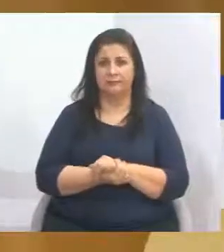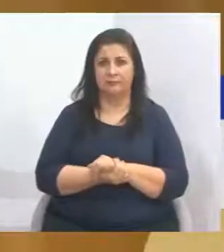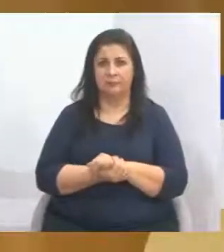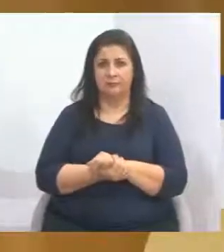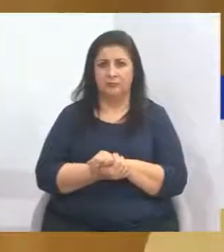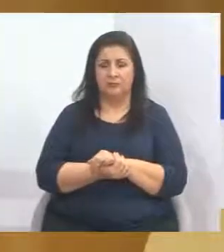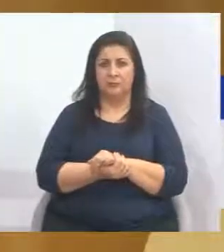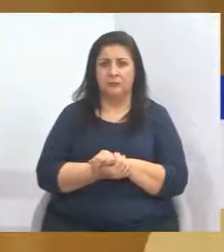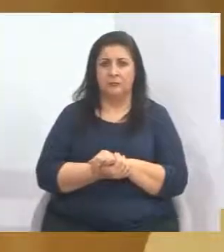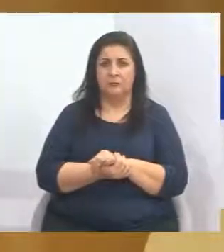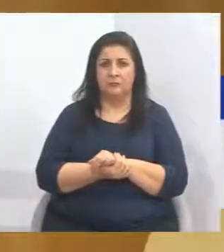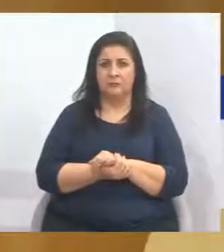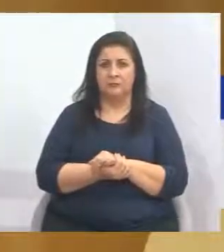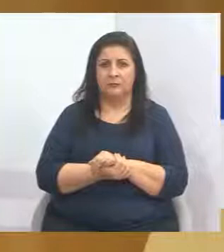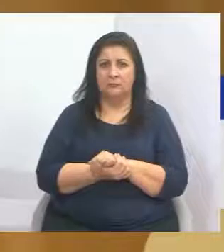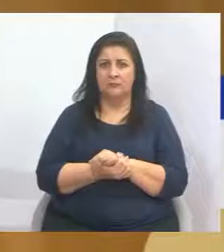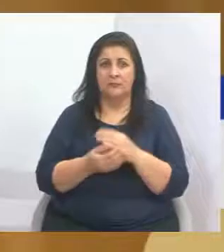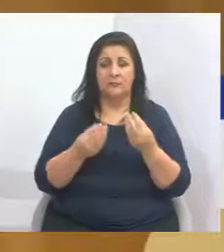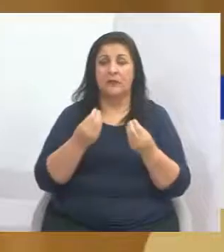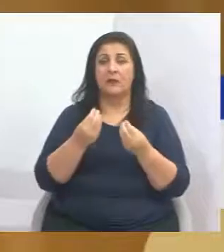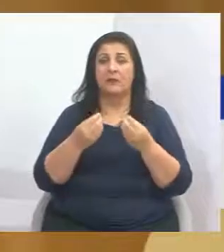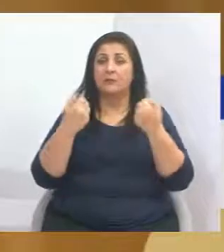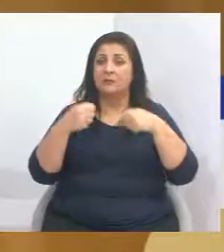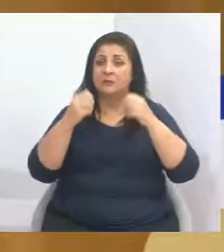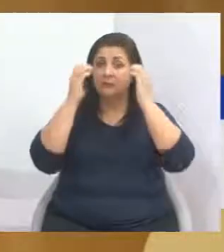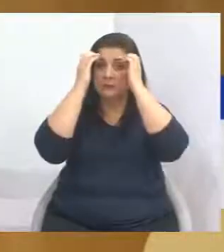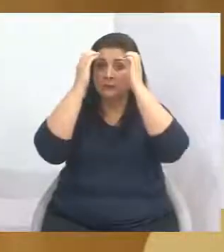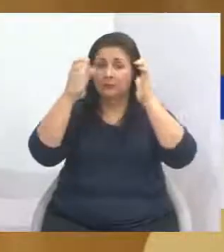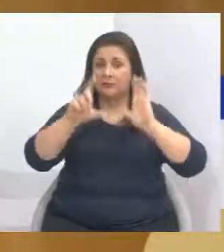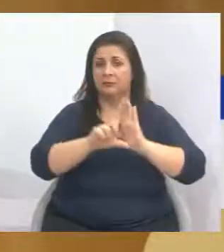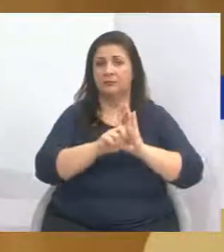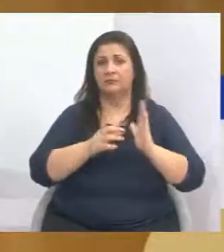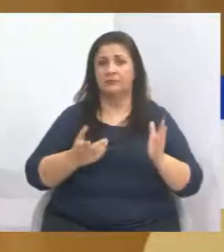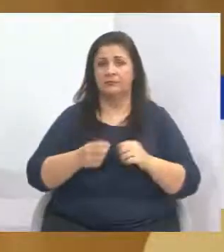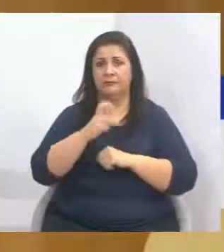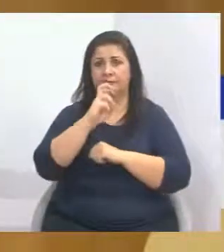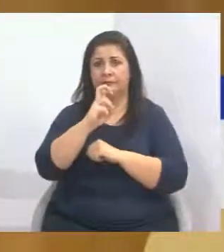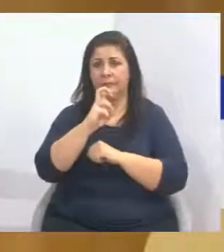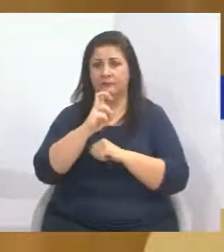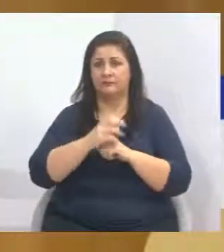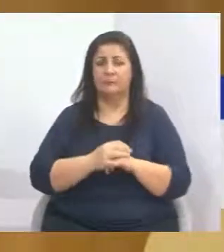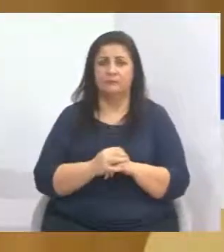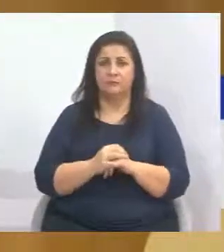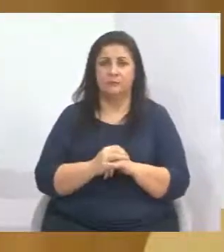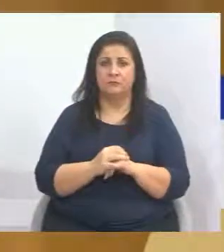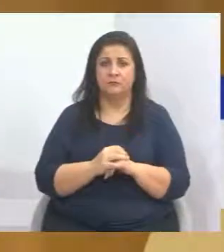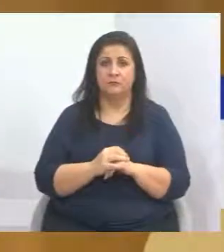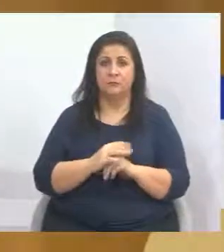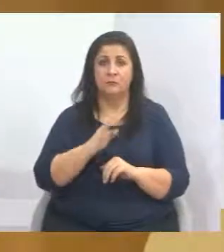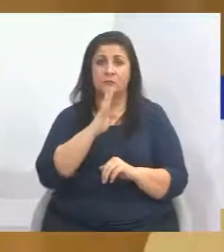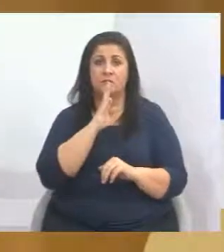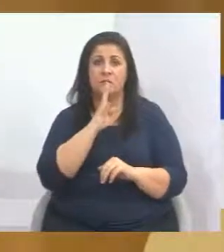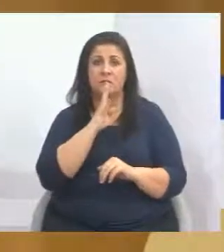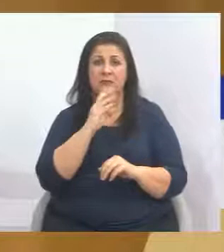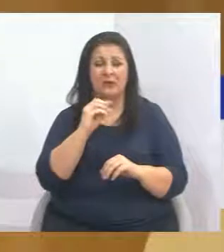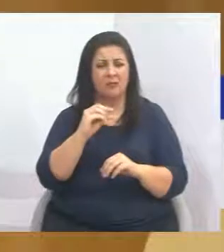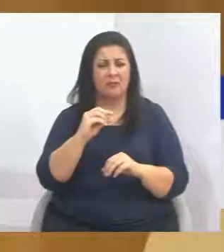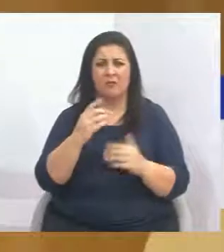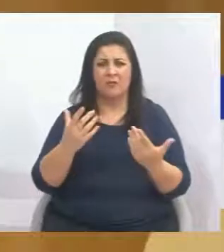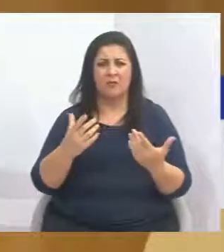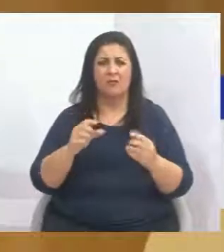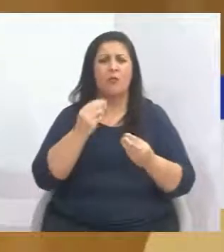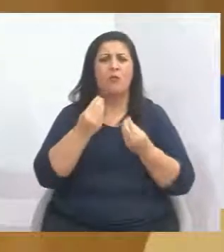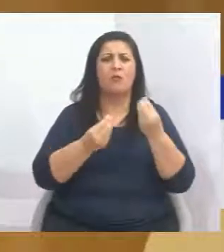na aplicação da lei e preservar a boa-fé objetiva. 5. Conhecimento parcial da ação